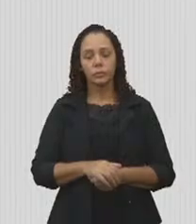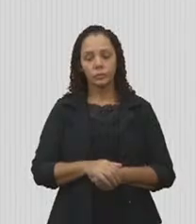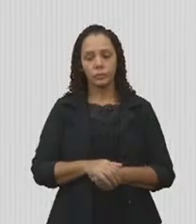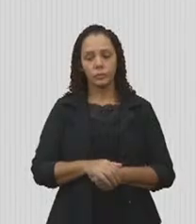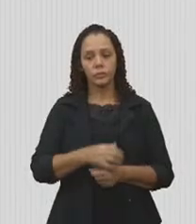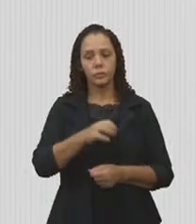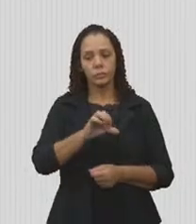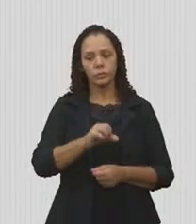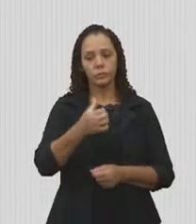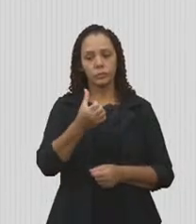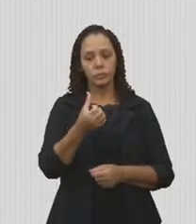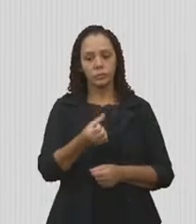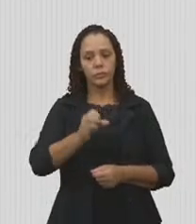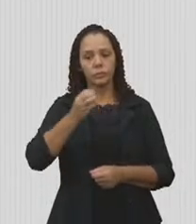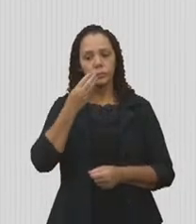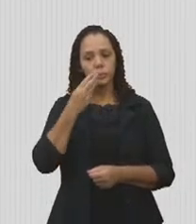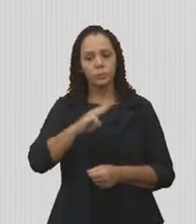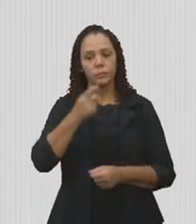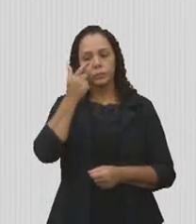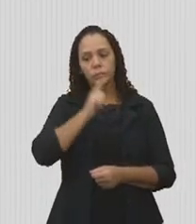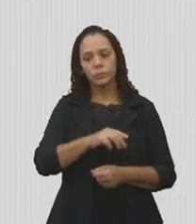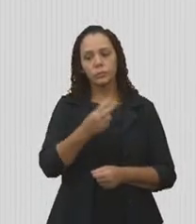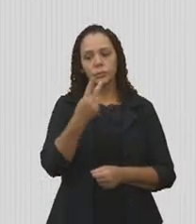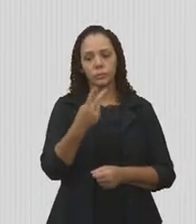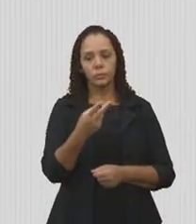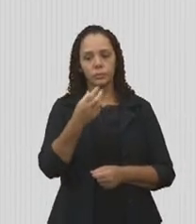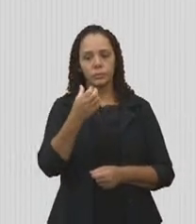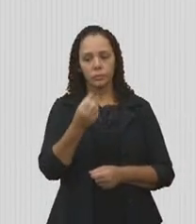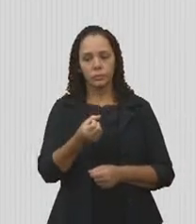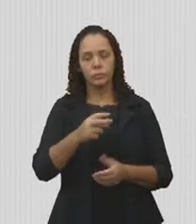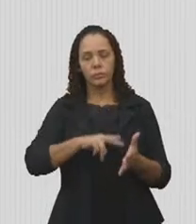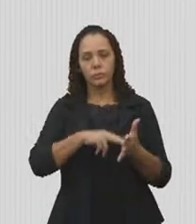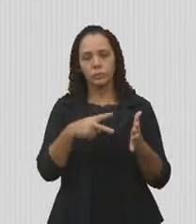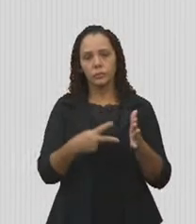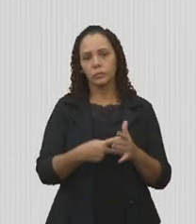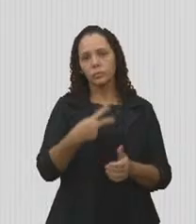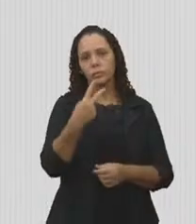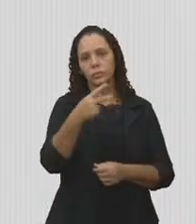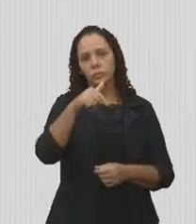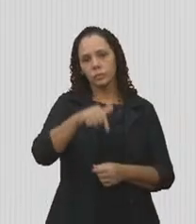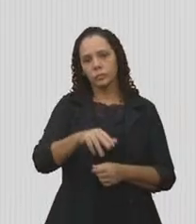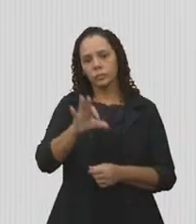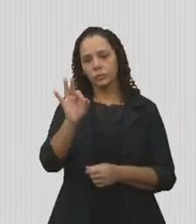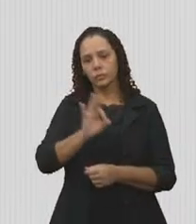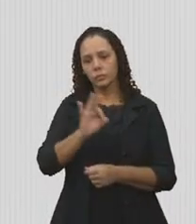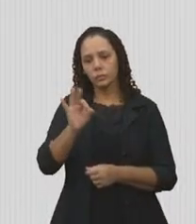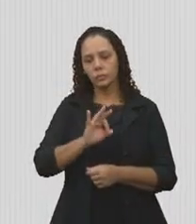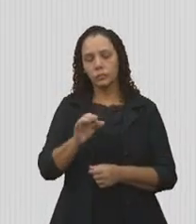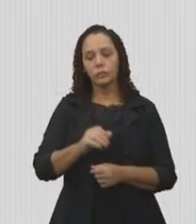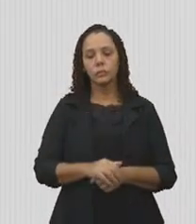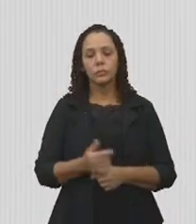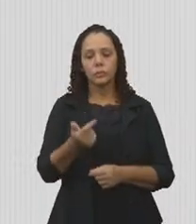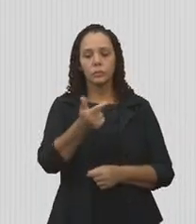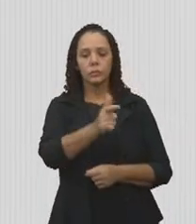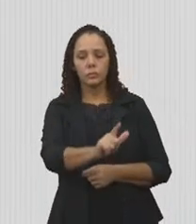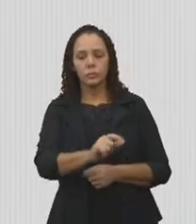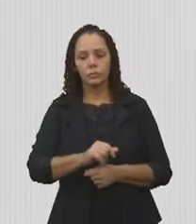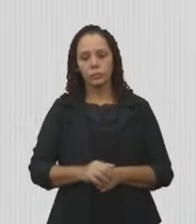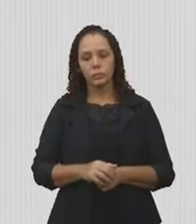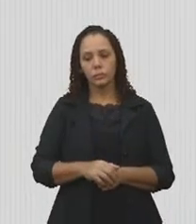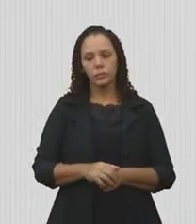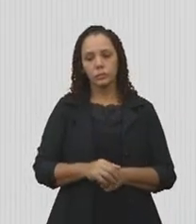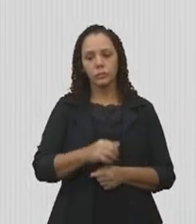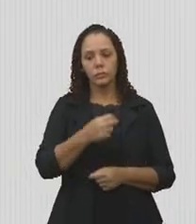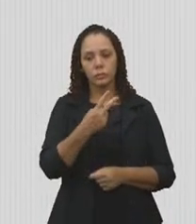crédito, 96 milhões e arrecadamos 26, ou seja, 27. E nas demais receitas, dos